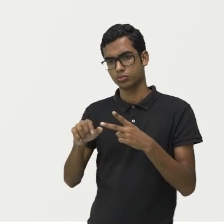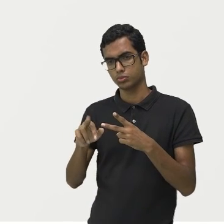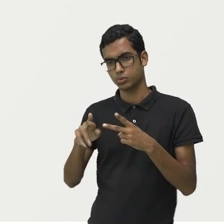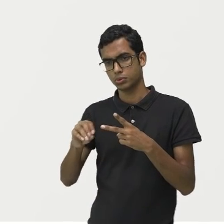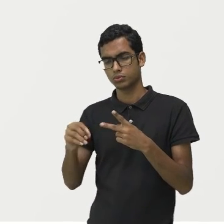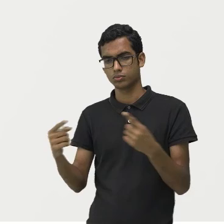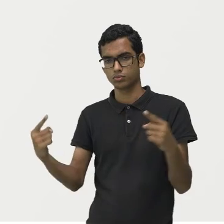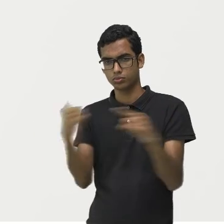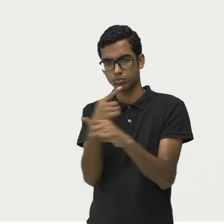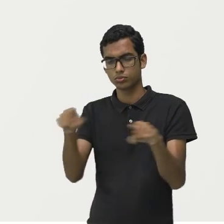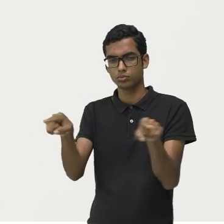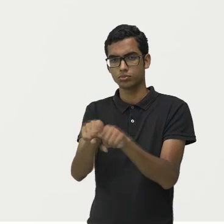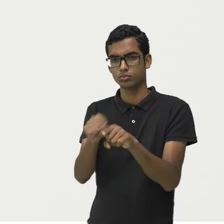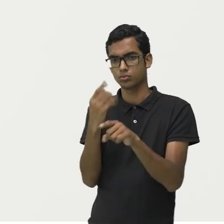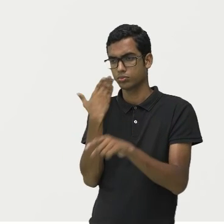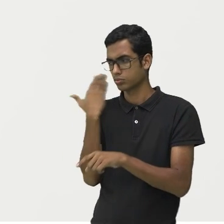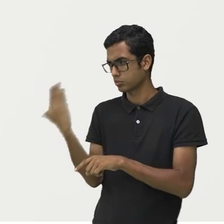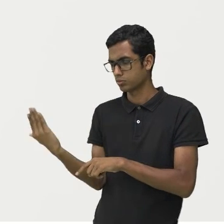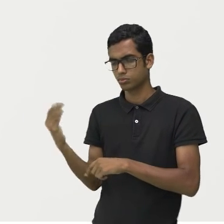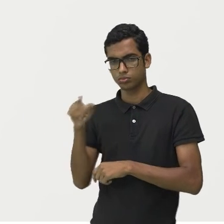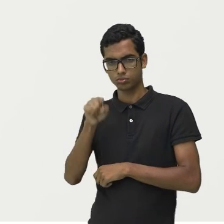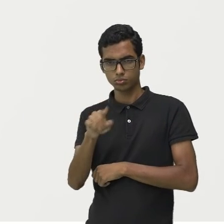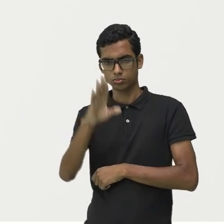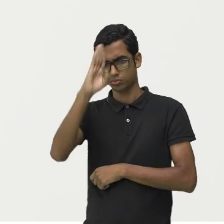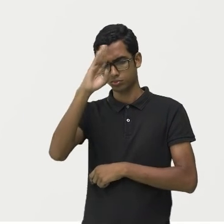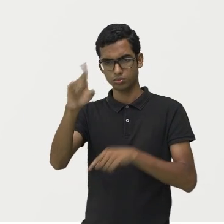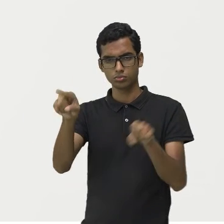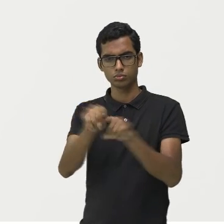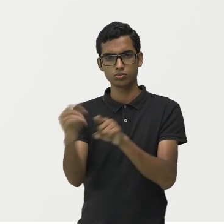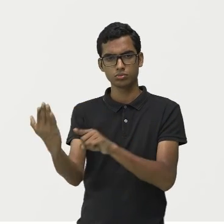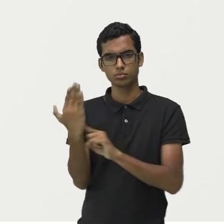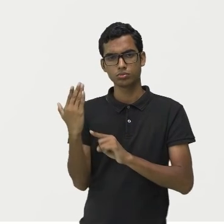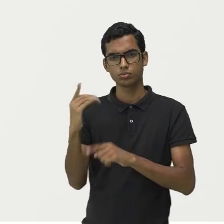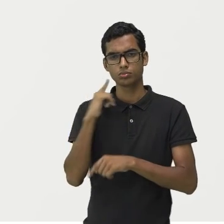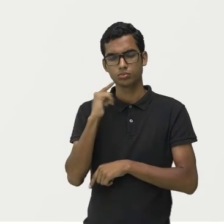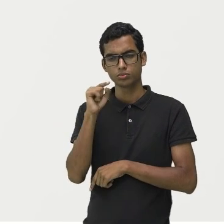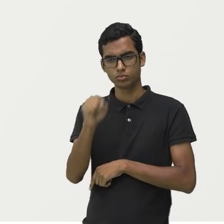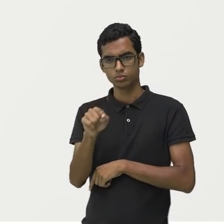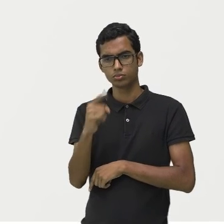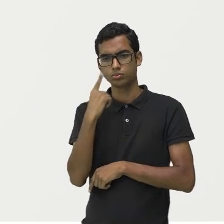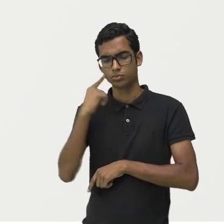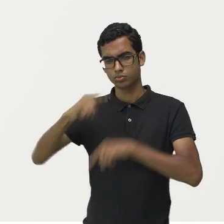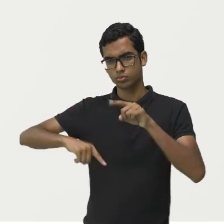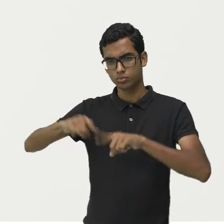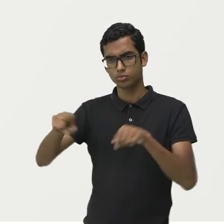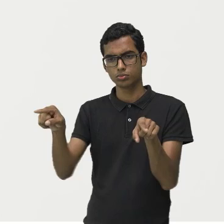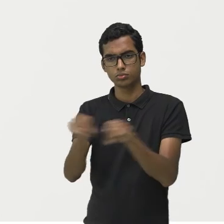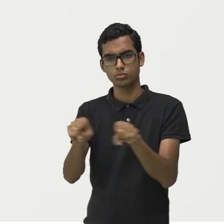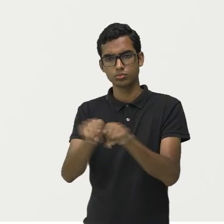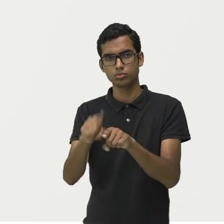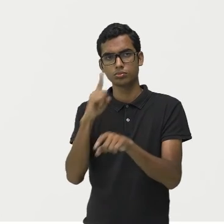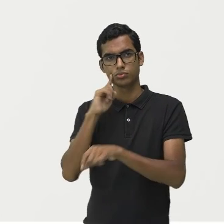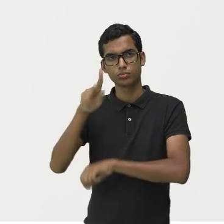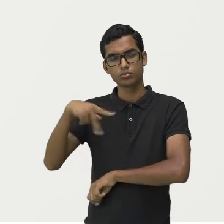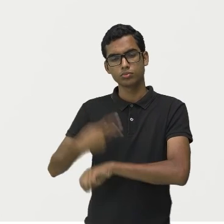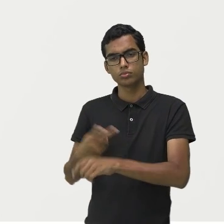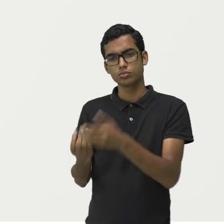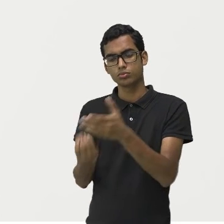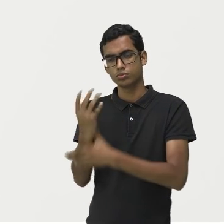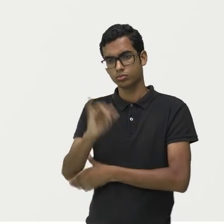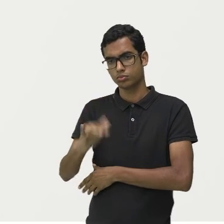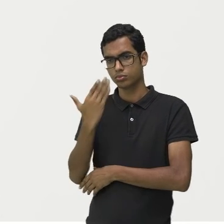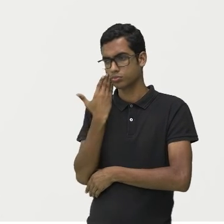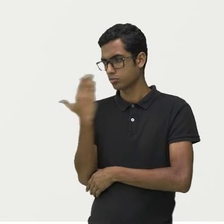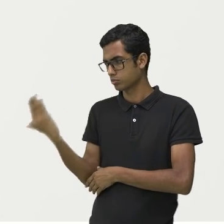cruzando, a interseção desses 2 raios, o ponto, me mostra onde está a ponta da setinha, que é o objeto. E aí eu vou ter a formação da